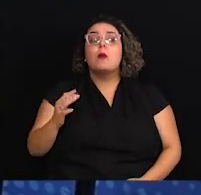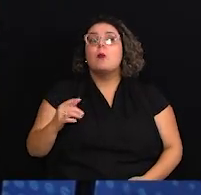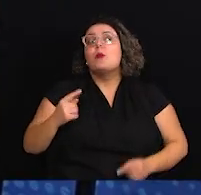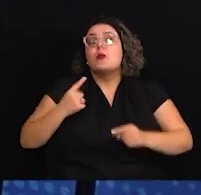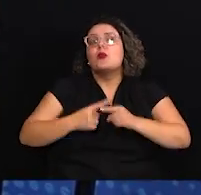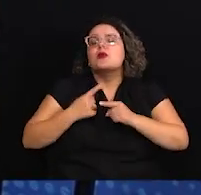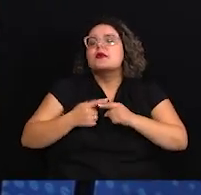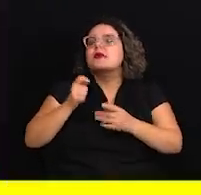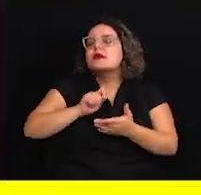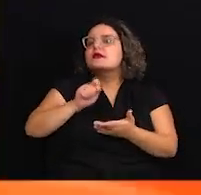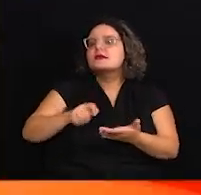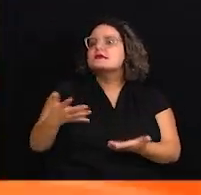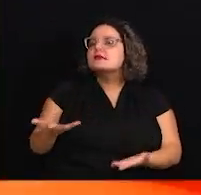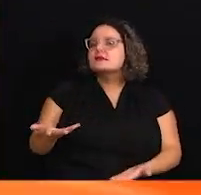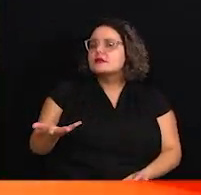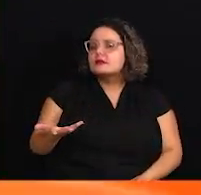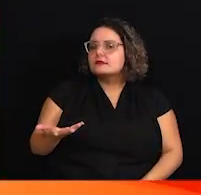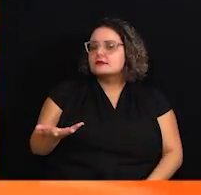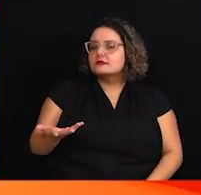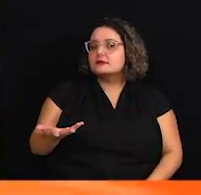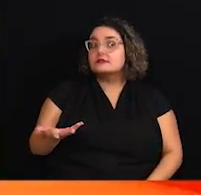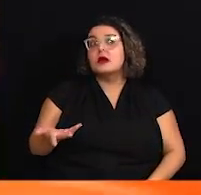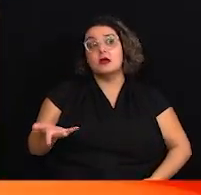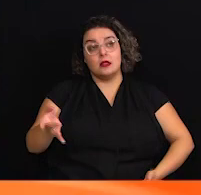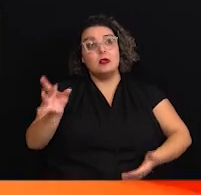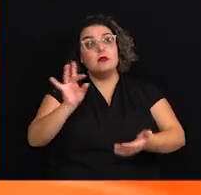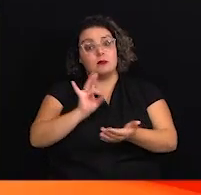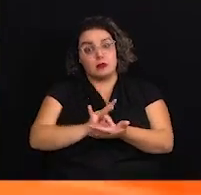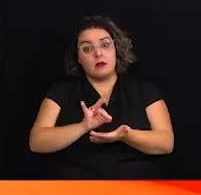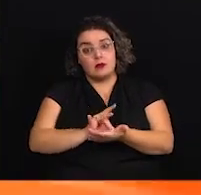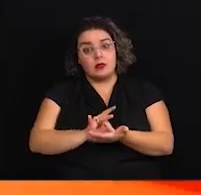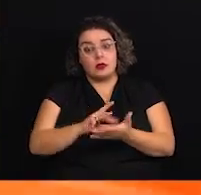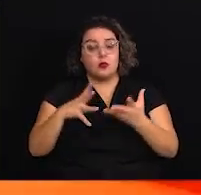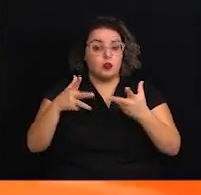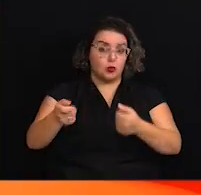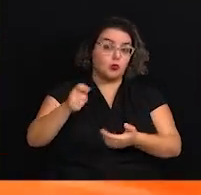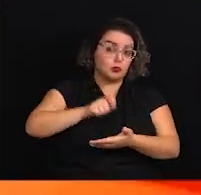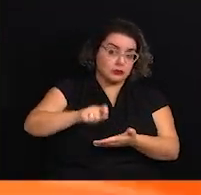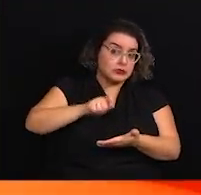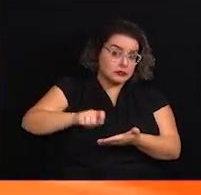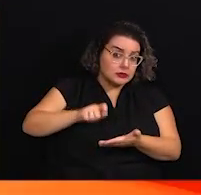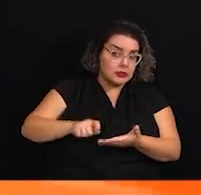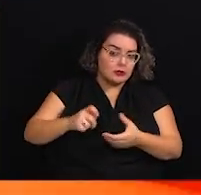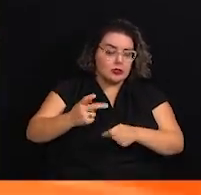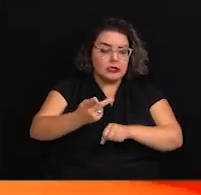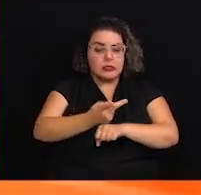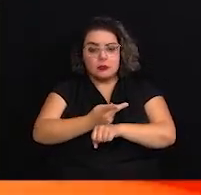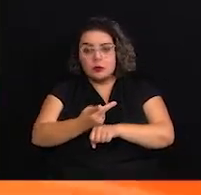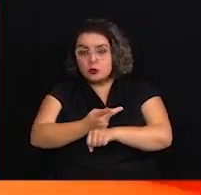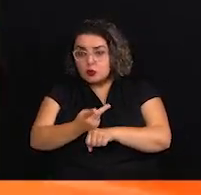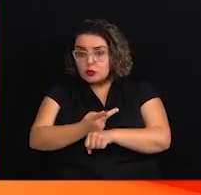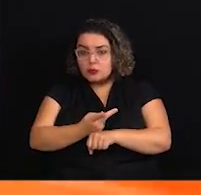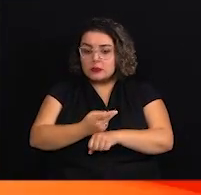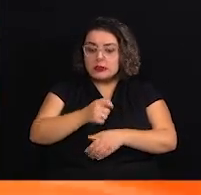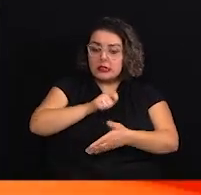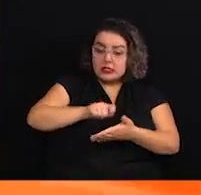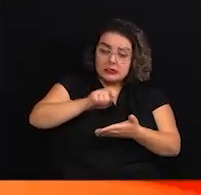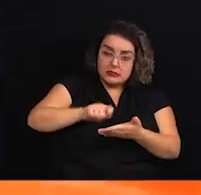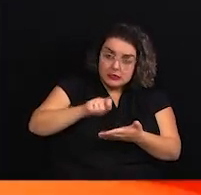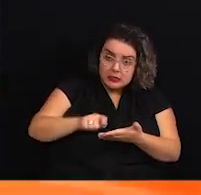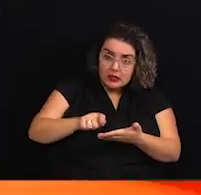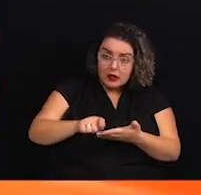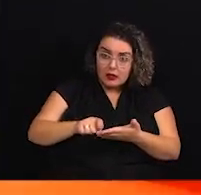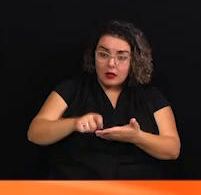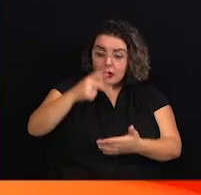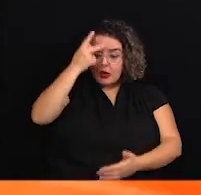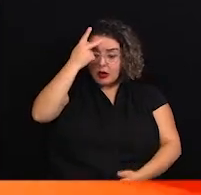né? Qual foi o gatilho? Na verdade, todo escritor, ele procura em sua